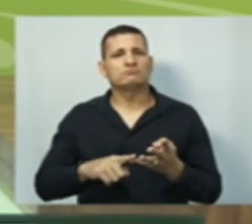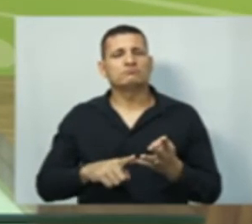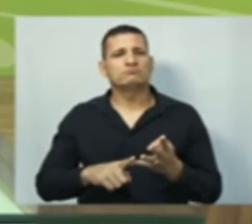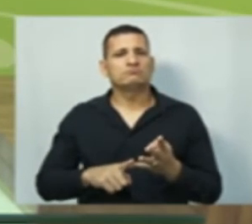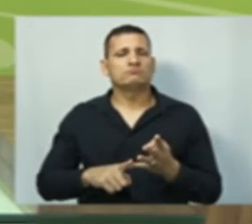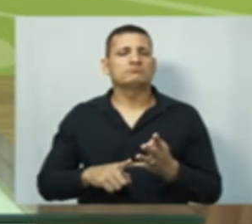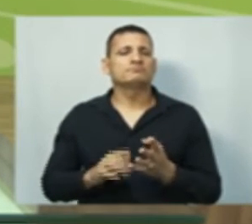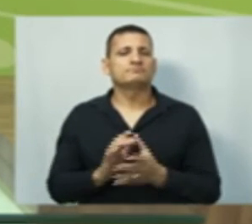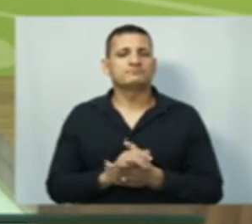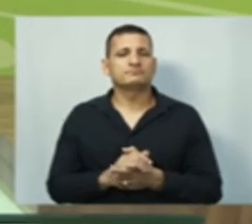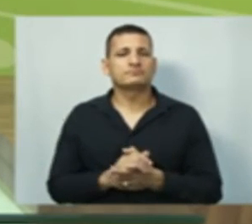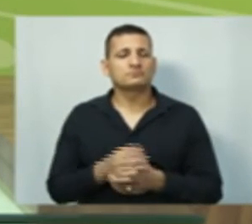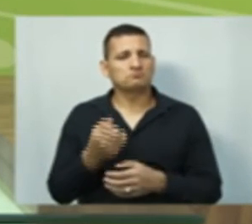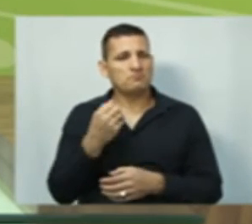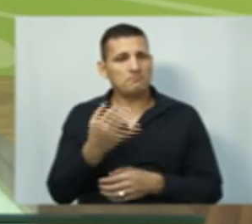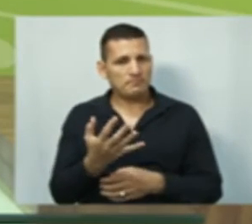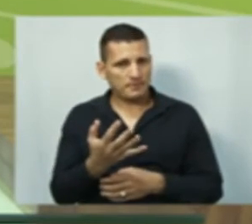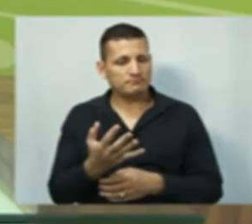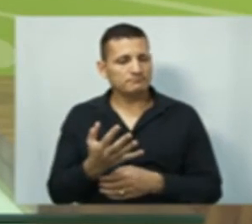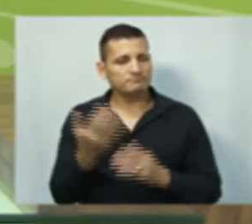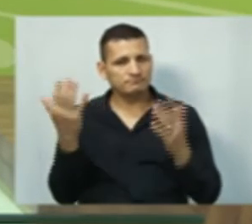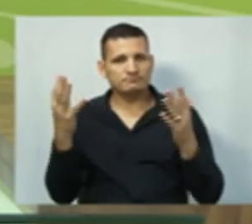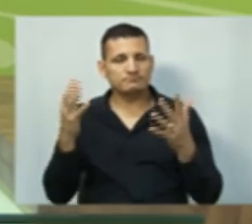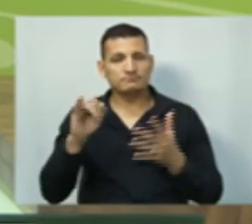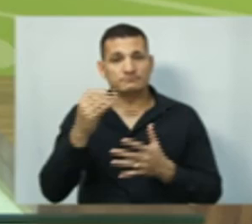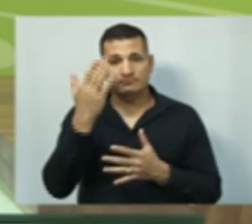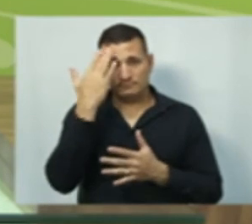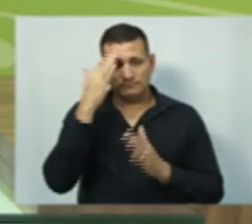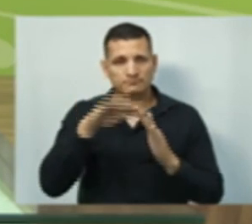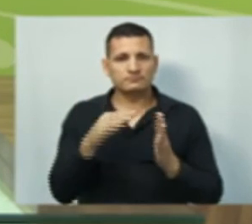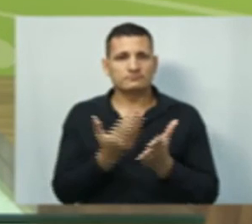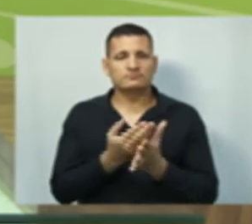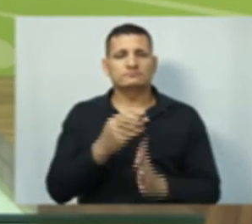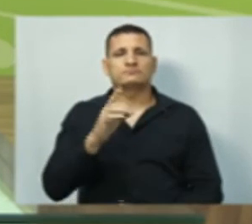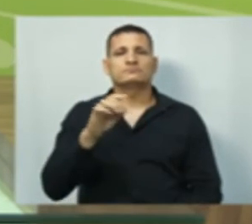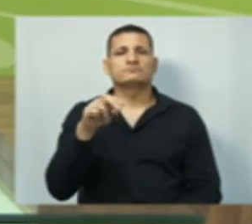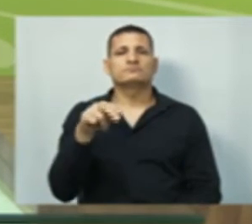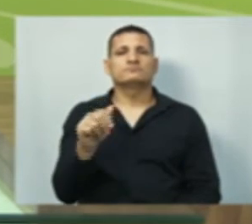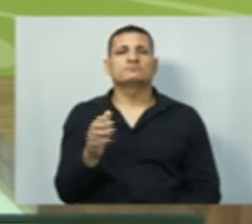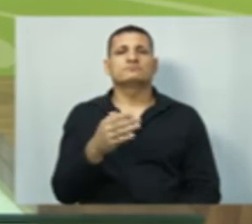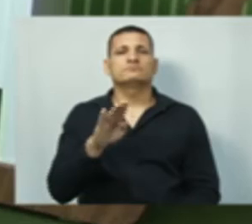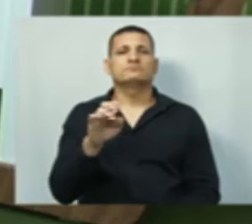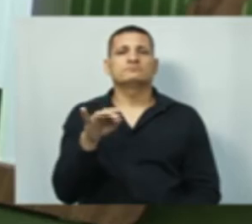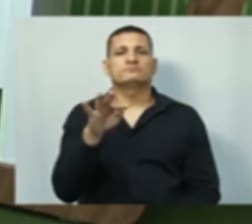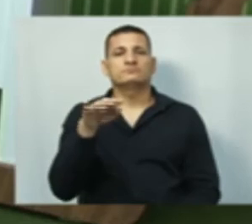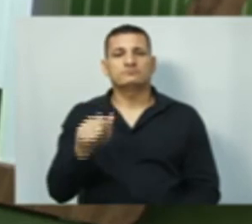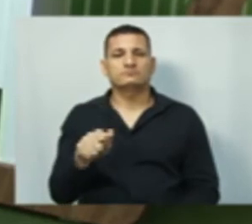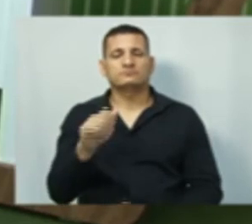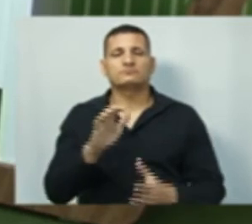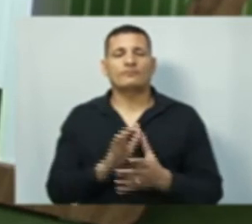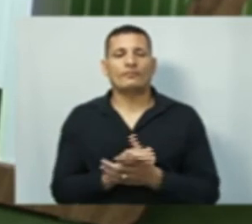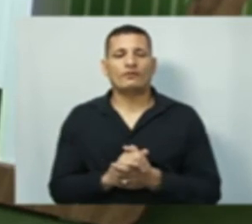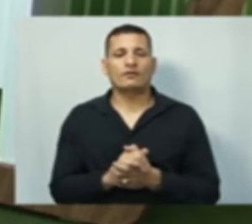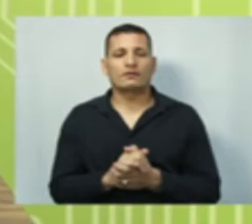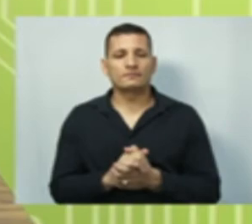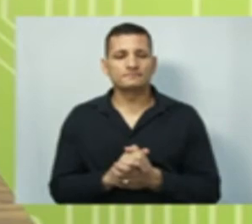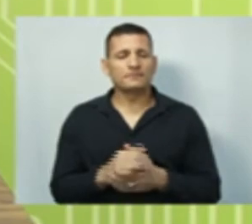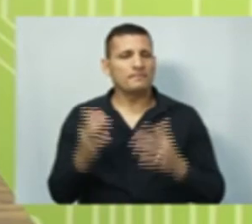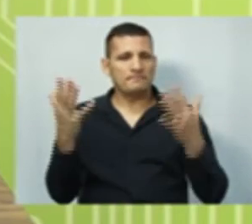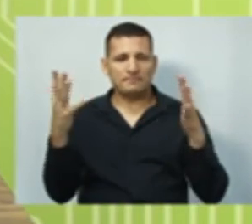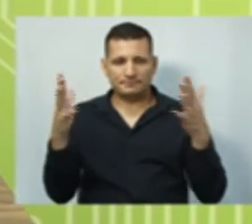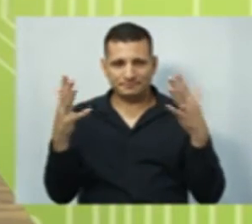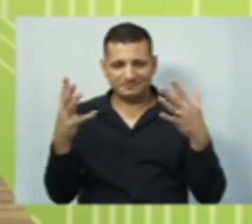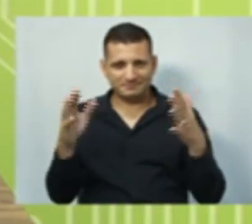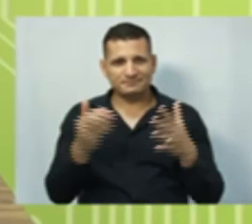instalações. Muito bem, de Paraná. É a Escola Dona Benta, Distrito Riachuelo, Novo Riachuelo. Ai, Novo Riachuelo, pessoal, parabéns.